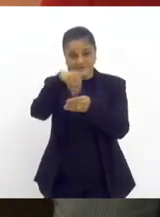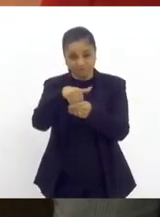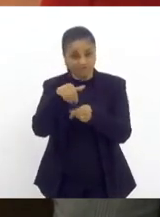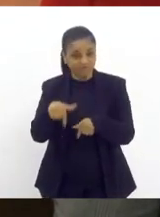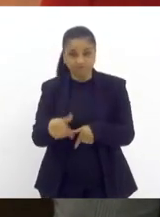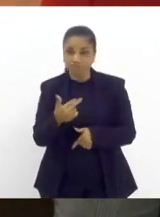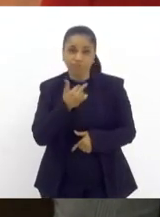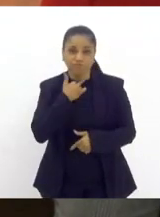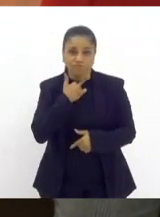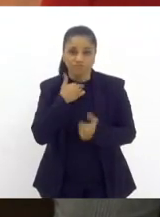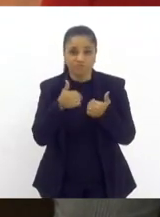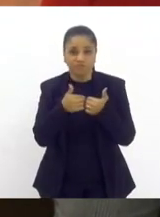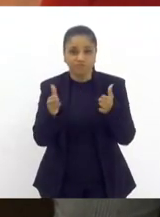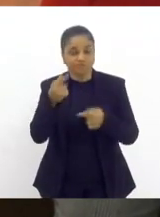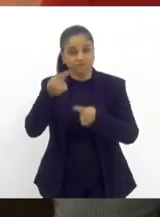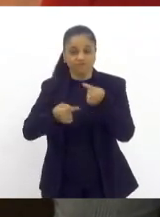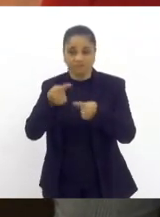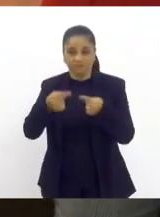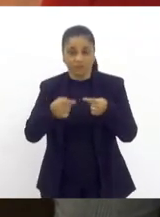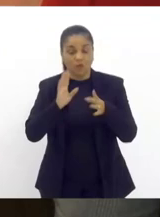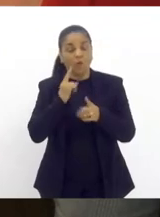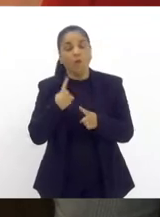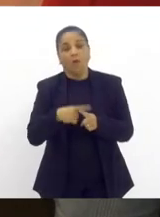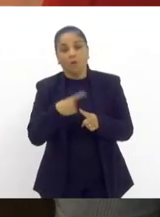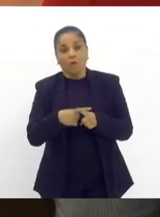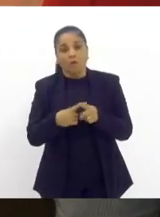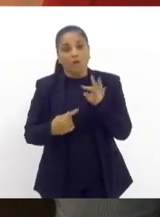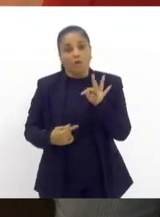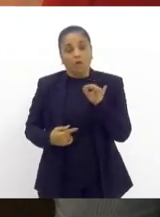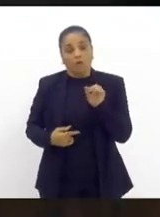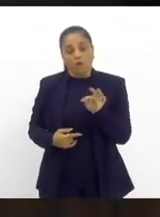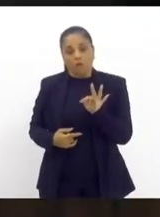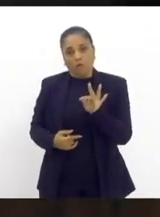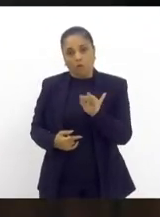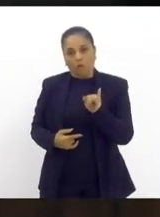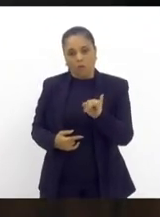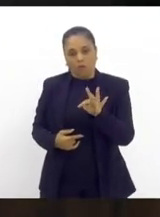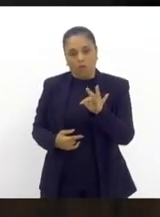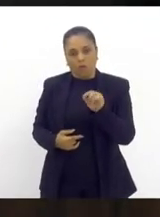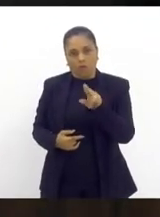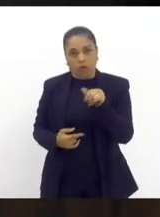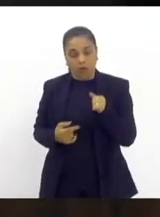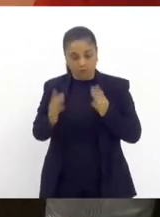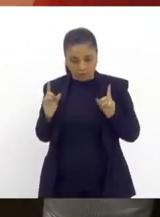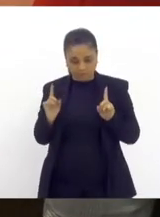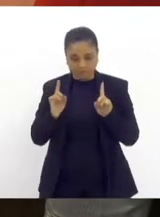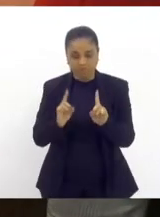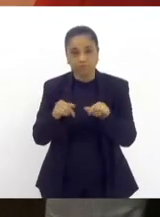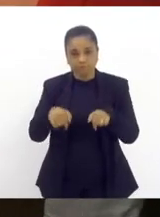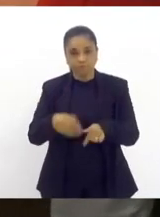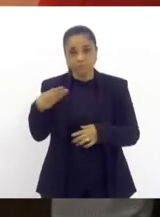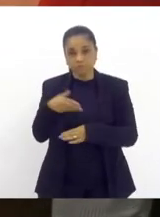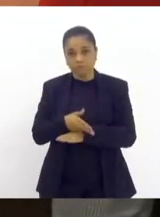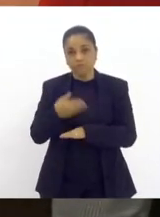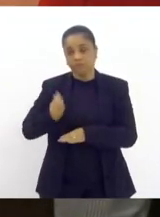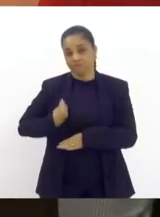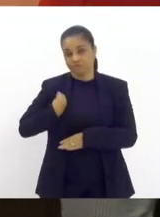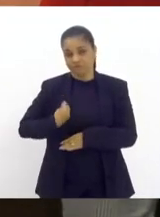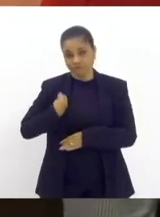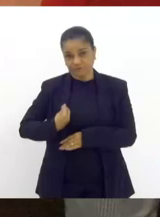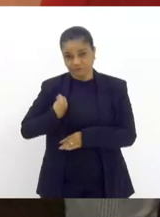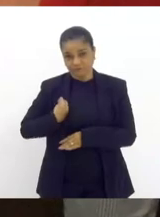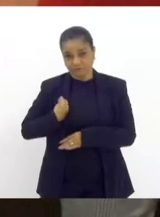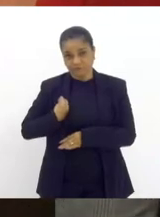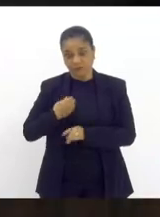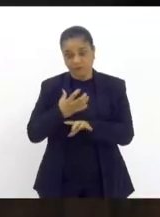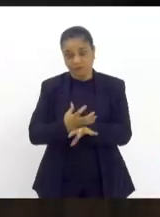Porque os titulares estão presentes é só olhar o painel eles podem inclusive estar presente remotamente e a omissão o